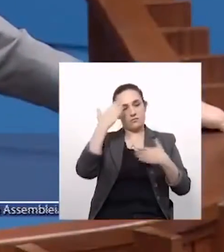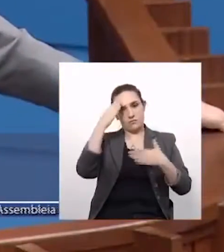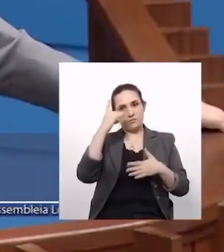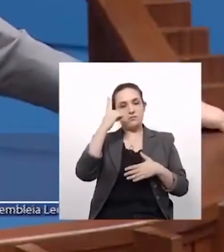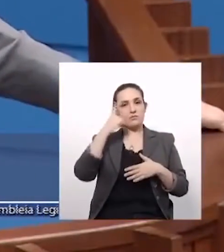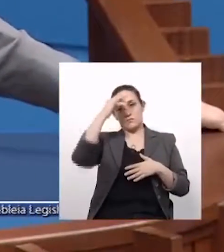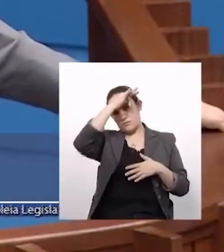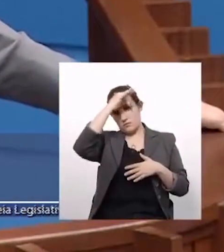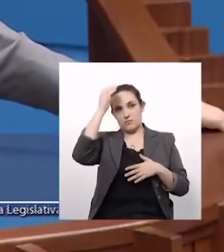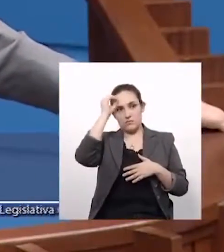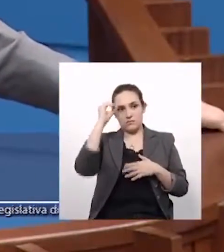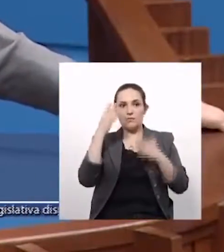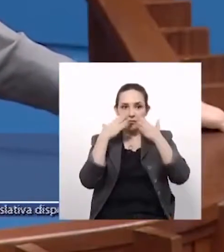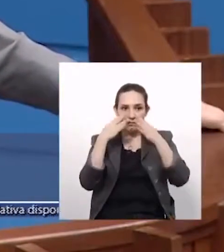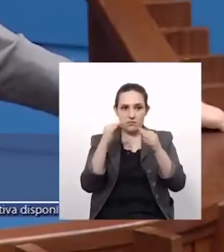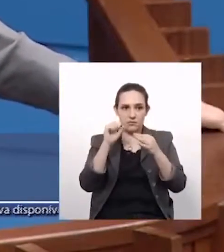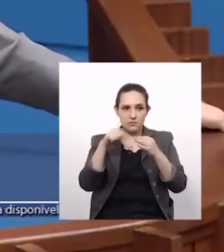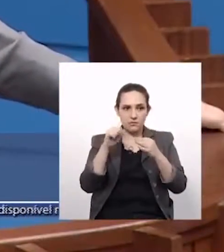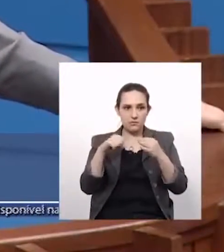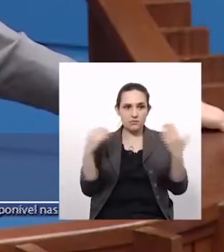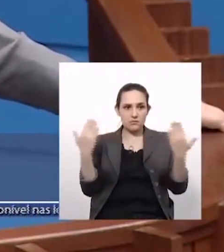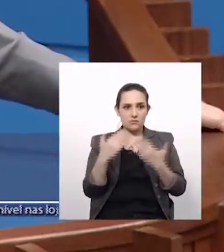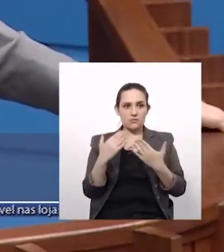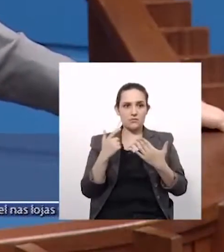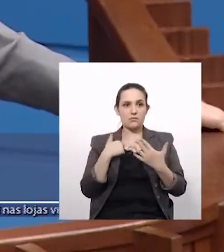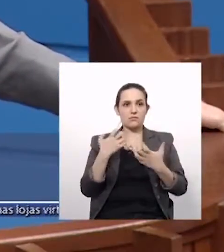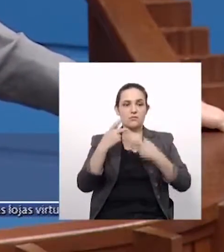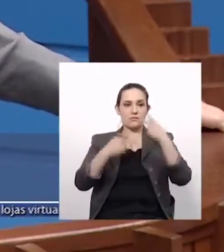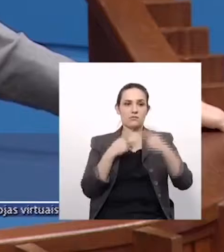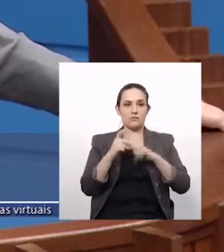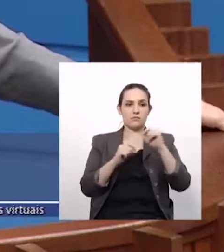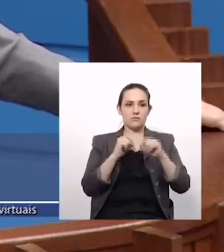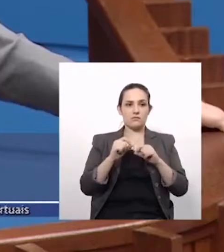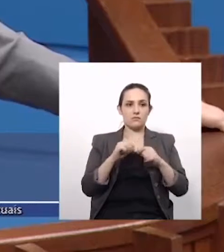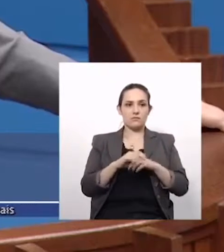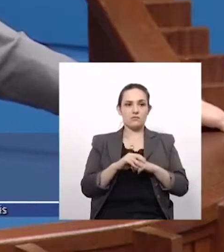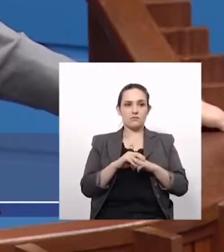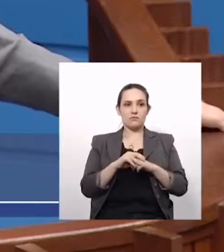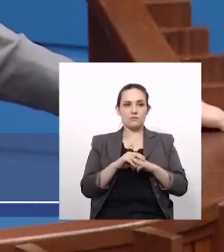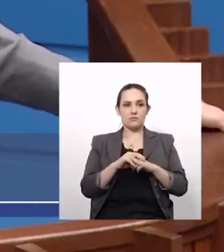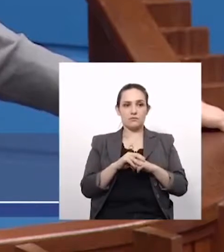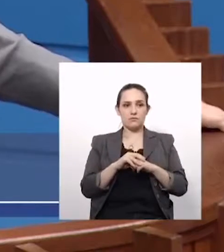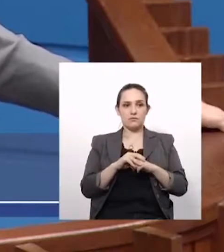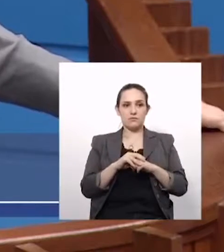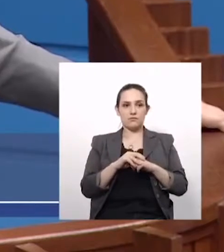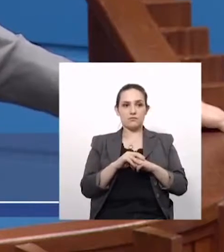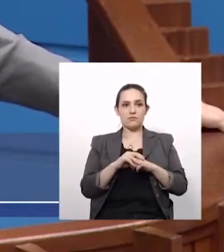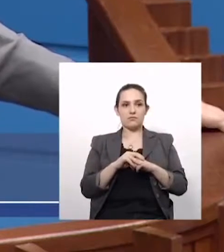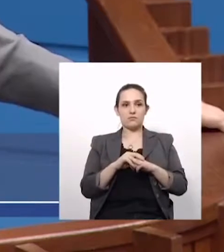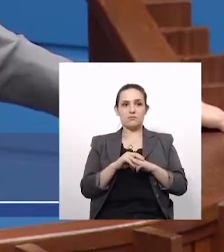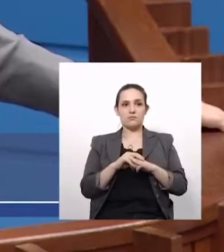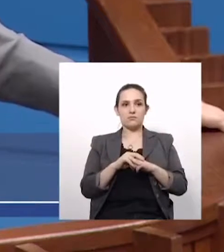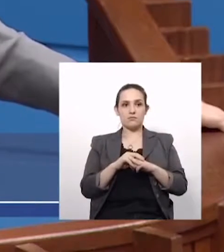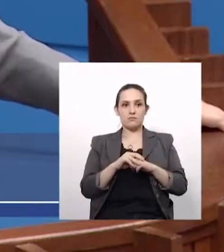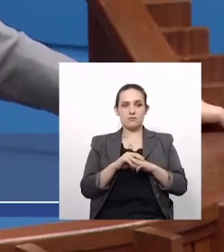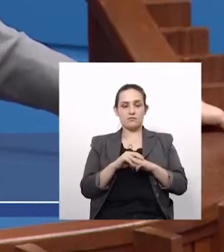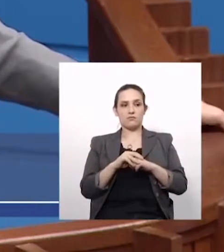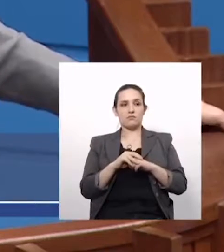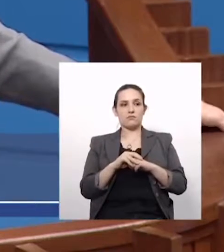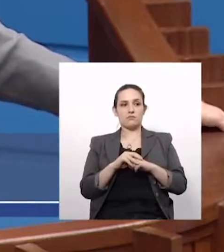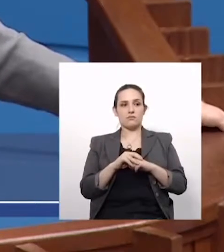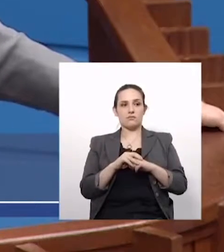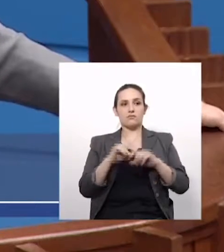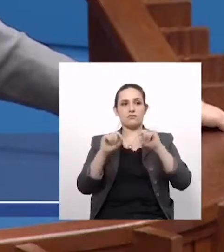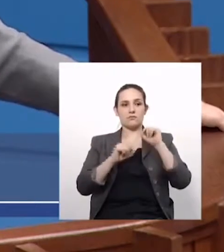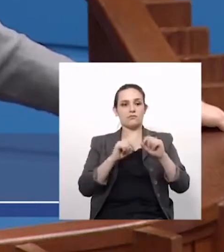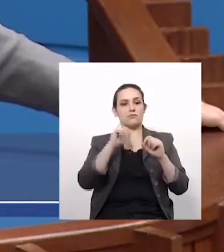e nós vamos observar com muita atenção, e eu finalizo dizendo que o parlamento Eu posso ter o ataque a um